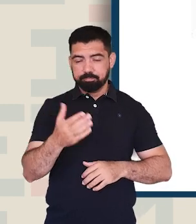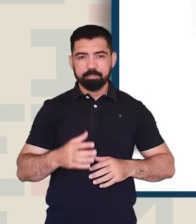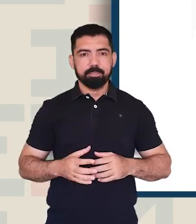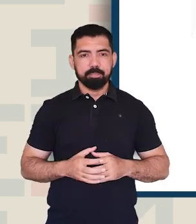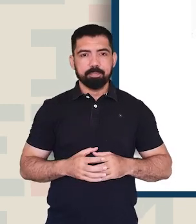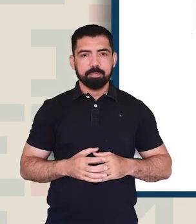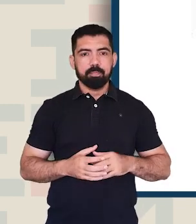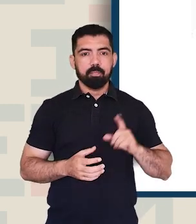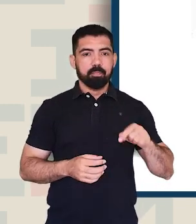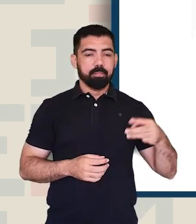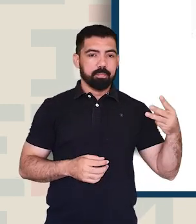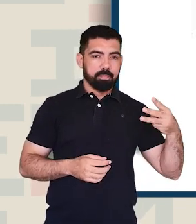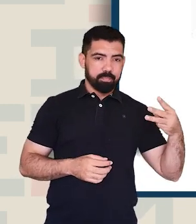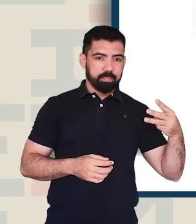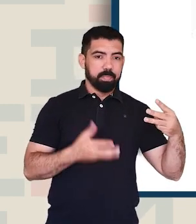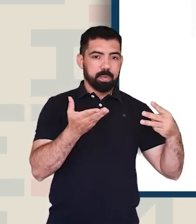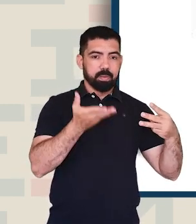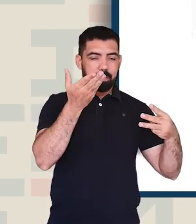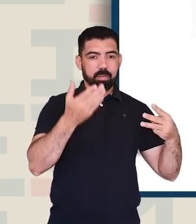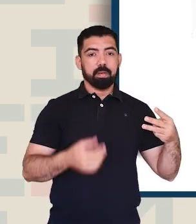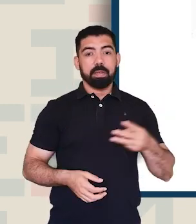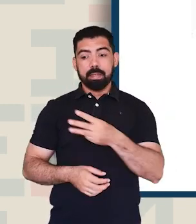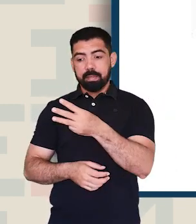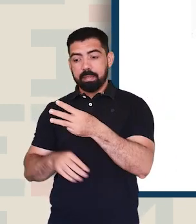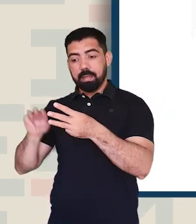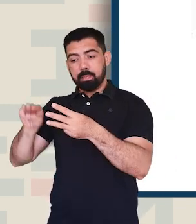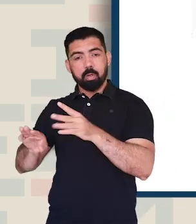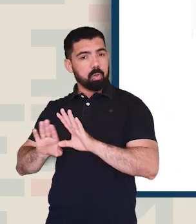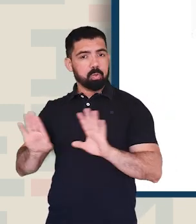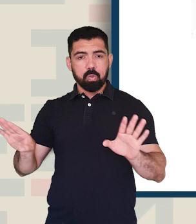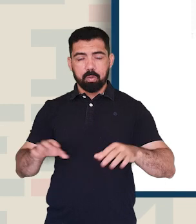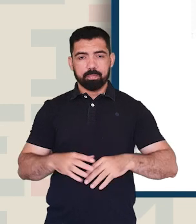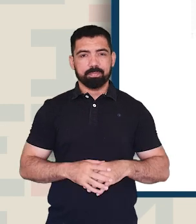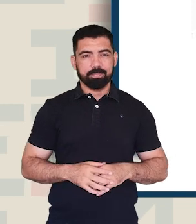Eu só mudei a terça de maior para menor.